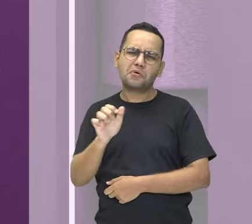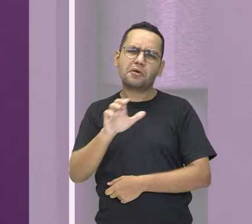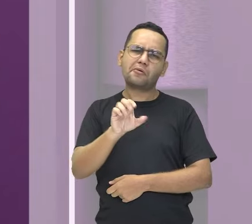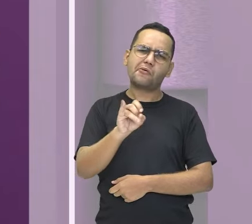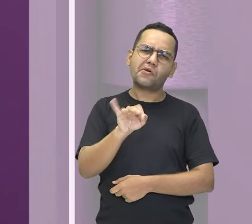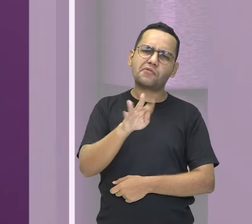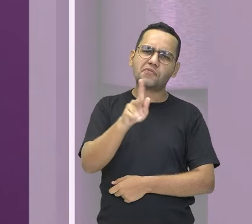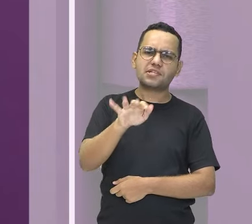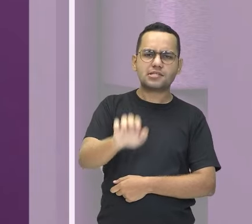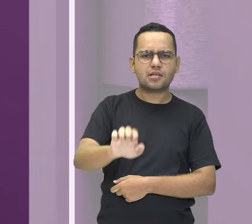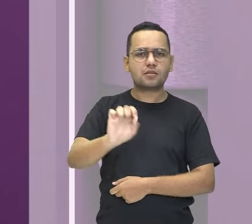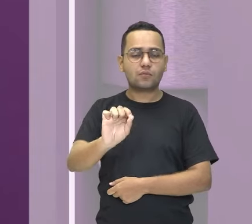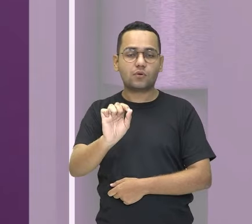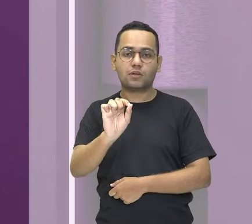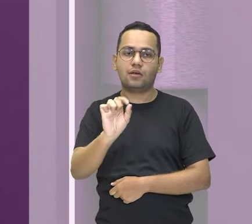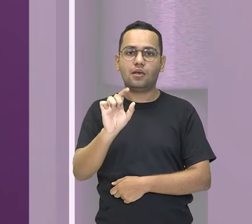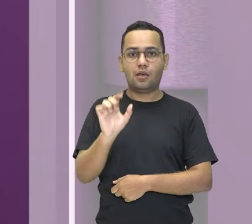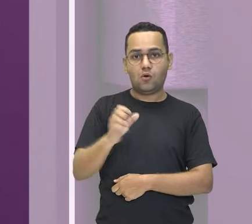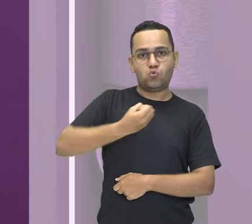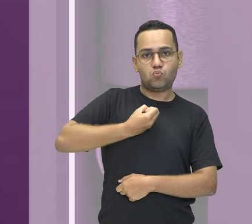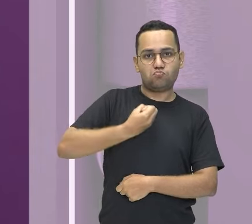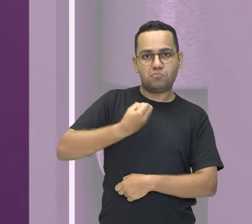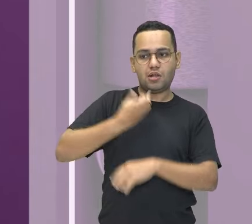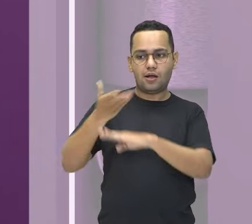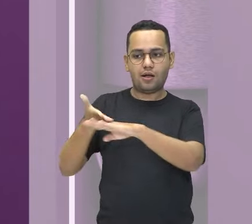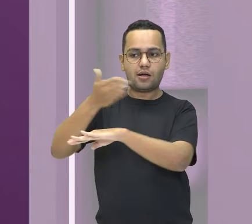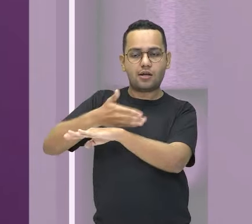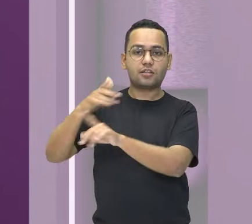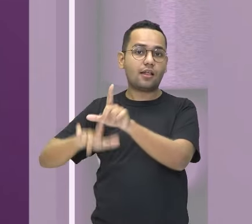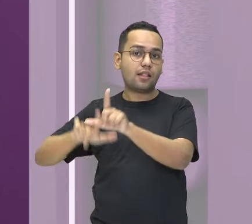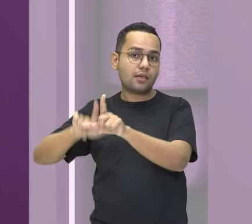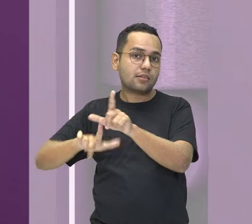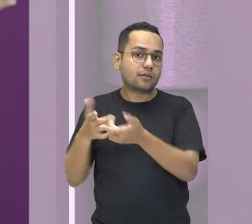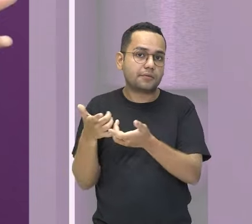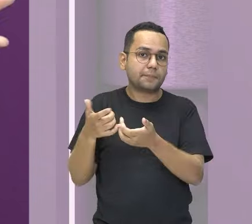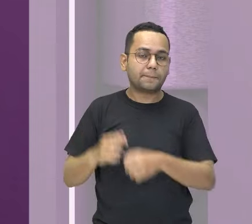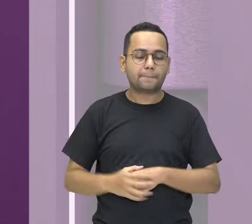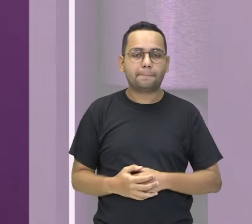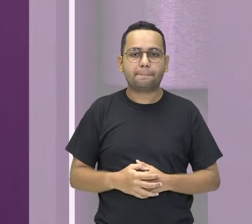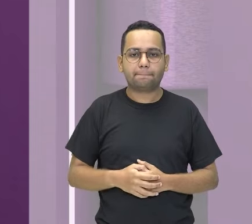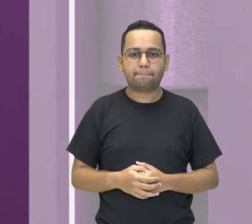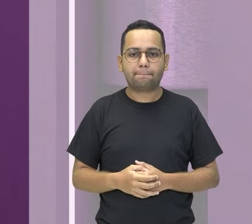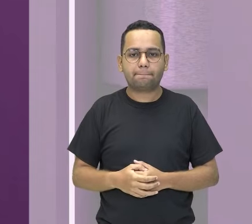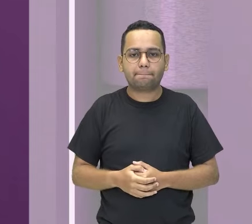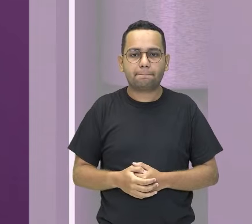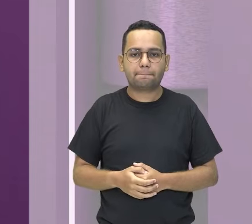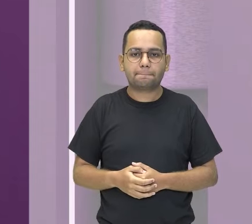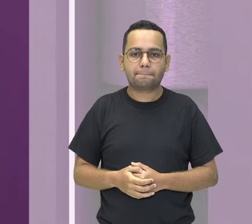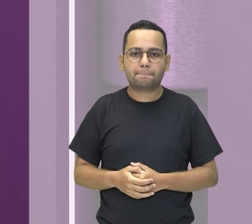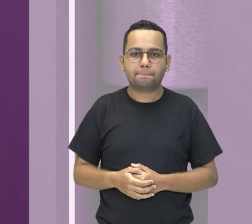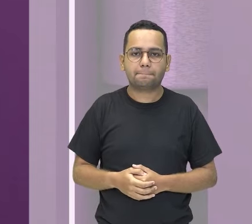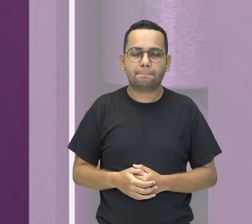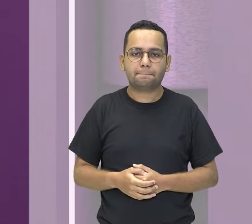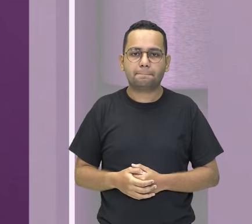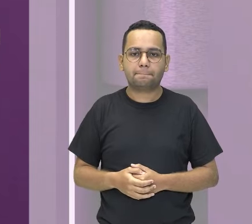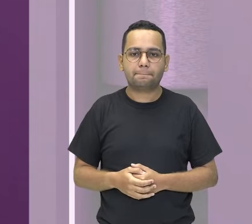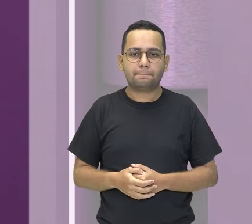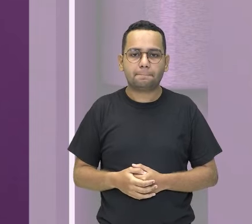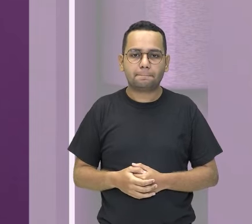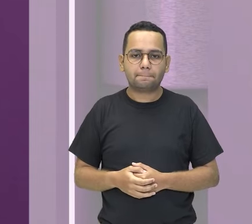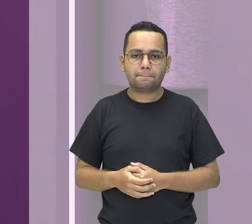um número que fica exatamente na frente da ou das letras, que é o que a gente chama